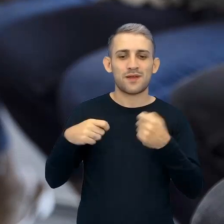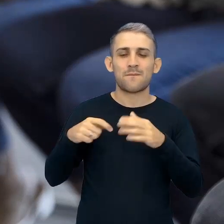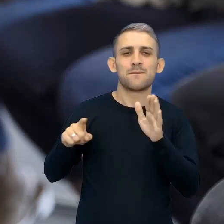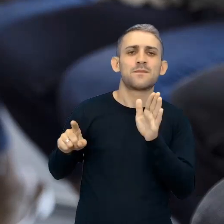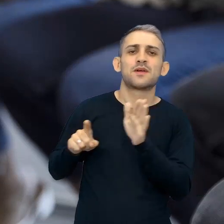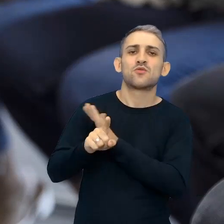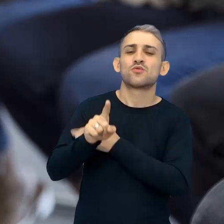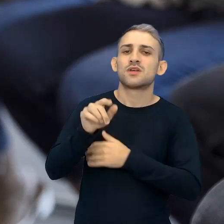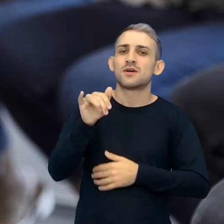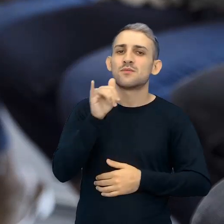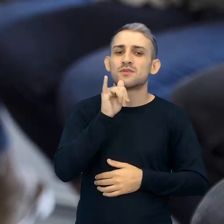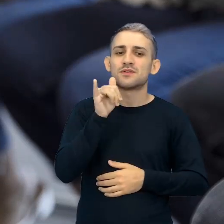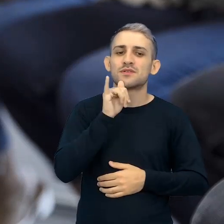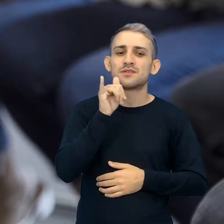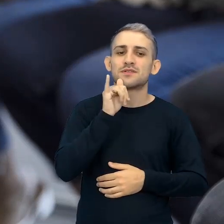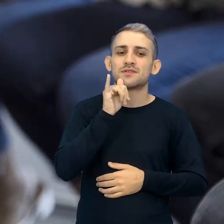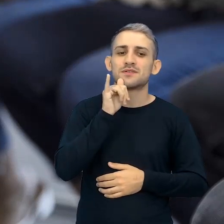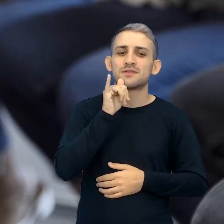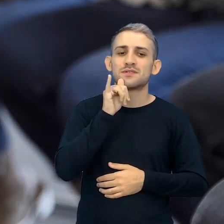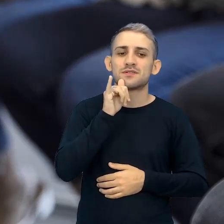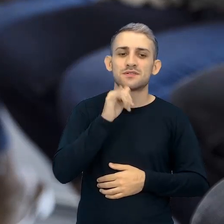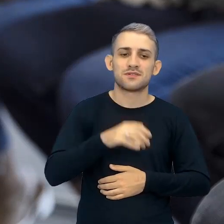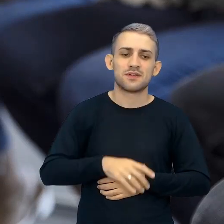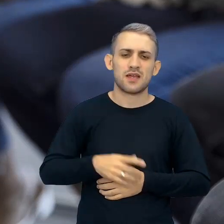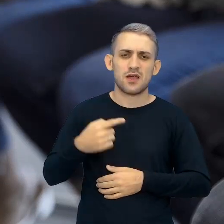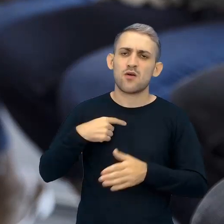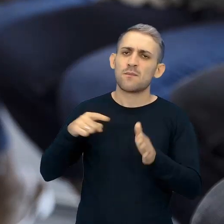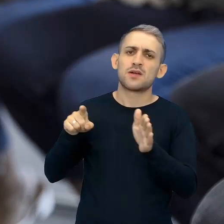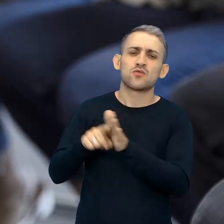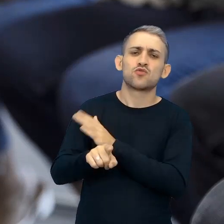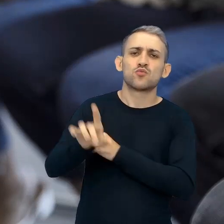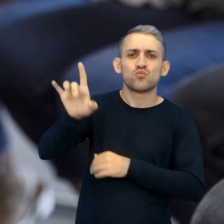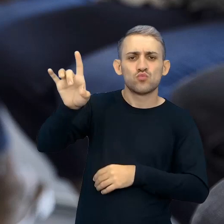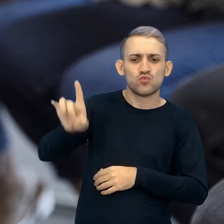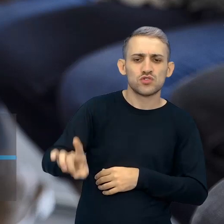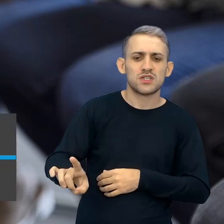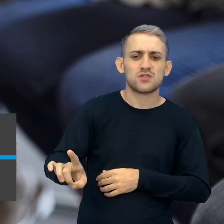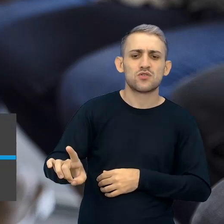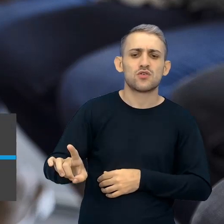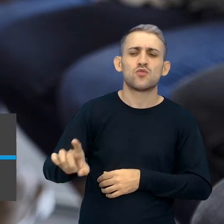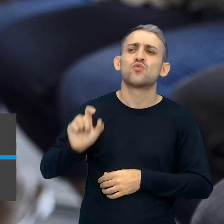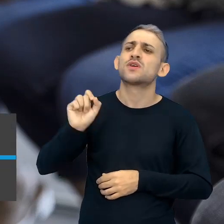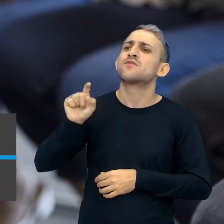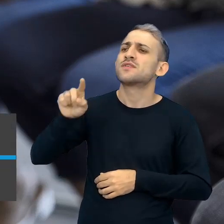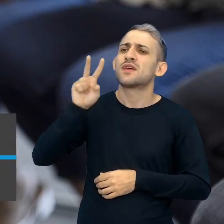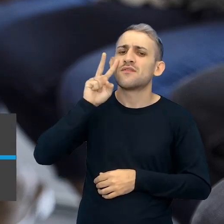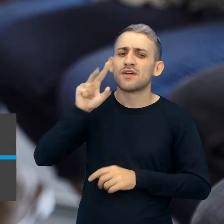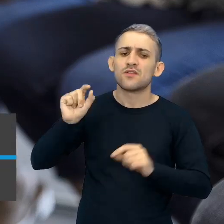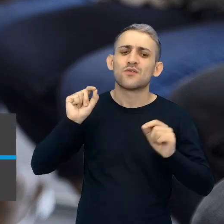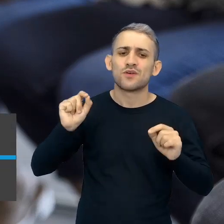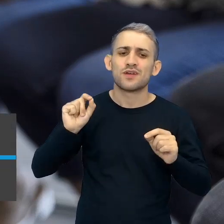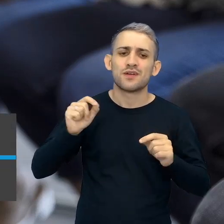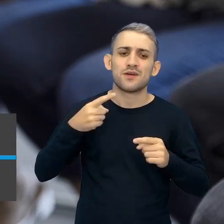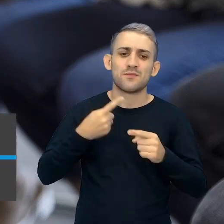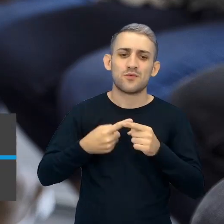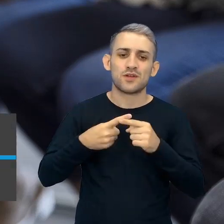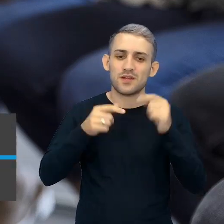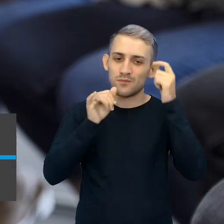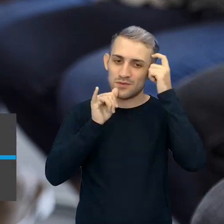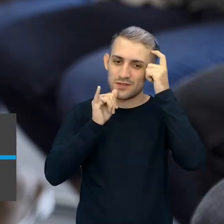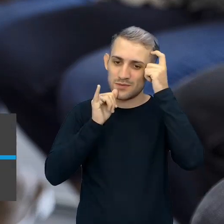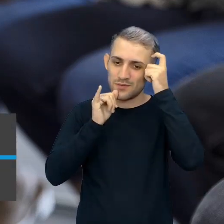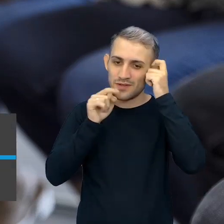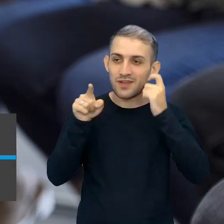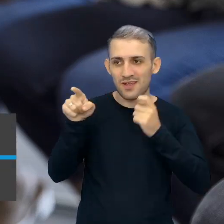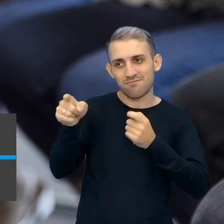né, como o Marcelo até deu essa dica, ele falou, eu pergunto pro diretor ou pro produtor, o que que você tá vendo aí, né, porque é ele que tá querendo